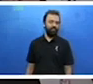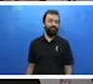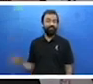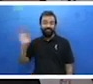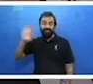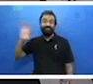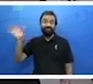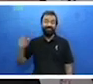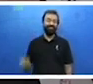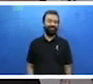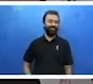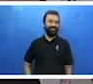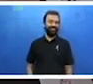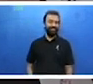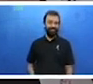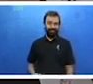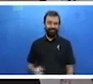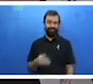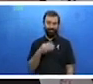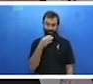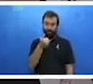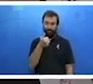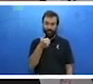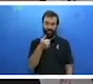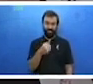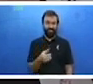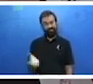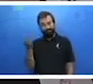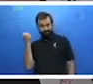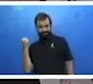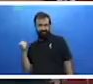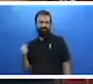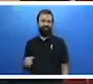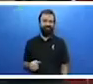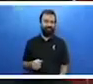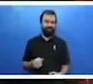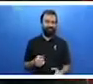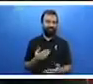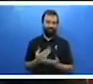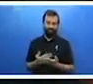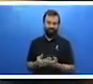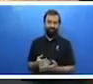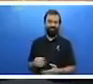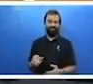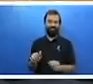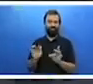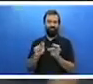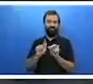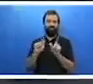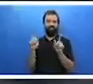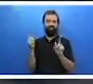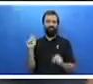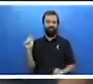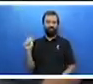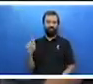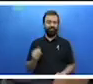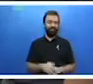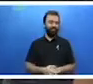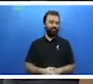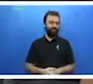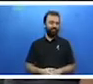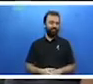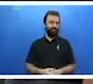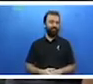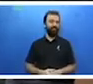Boa tarde, quarto ano. E aí, como tem passado? Vamos continuar com nossa aula de Geografia? Aula 3